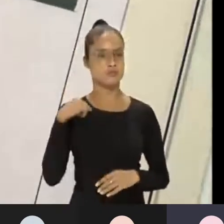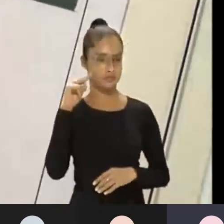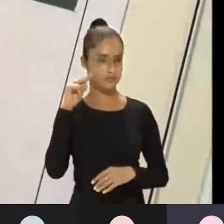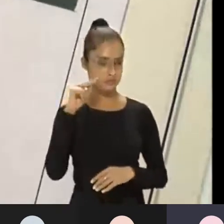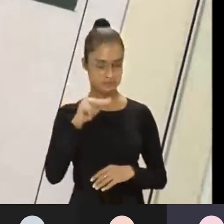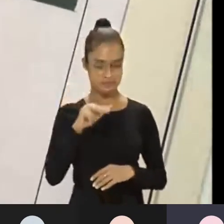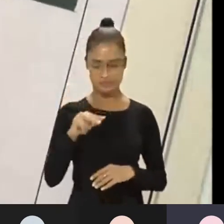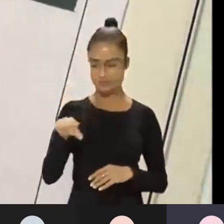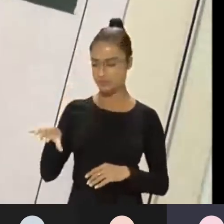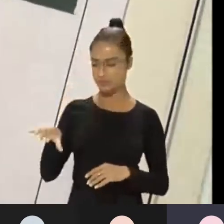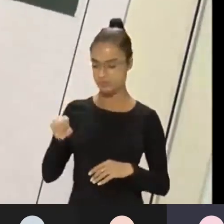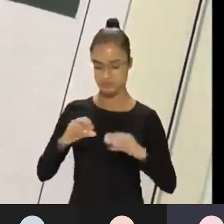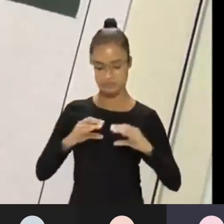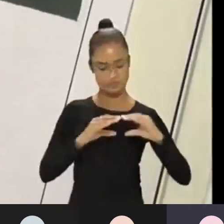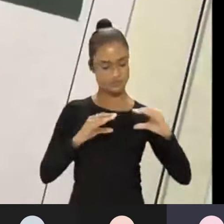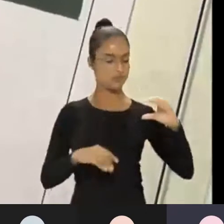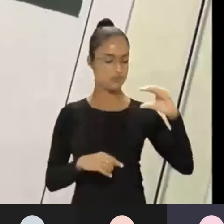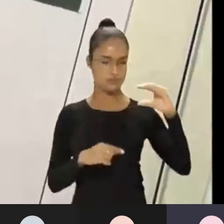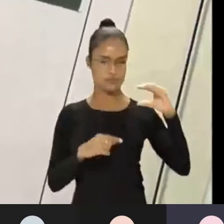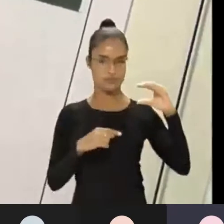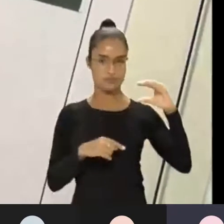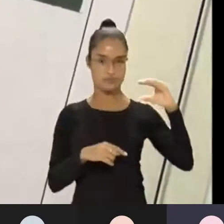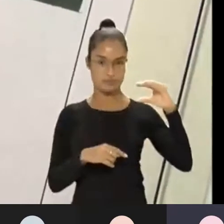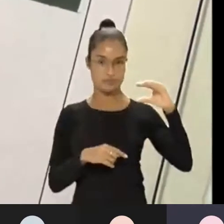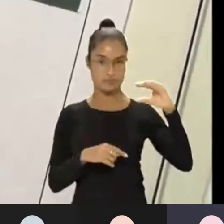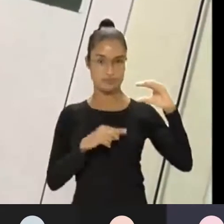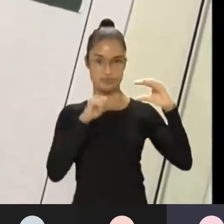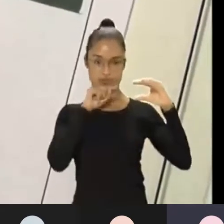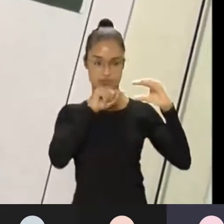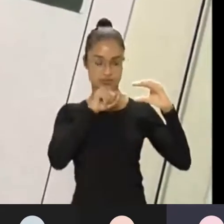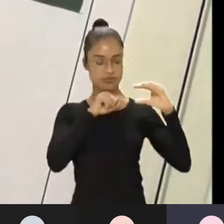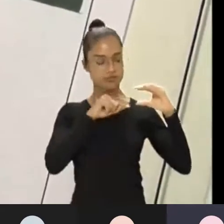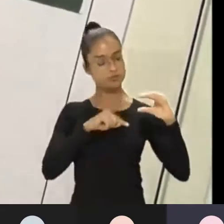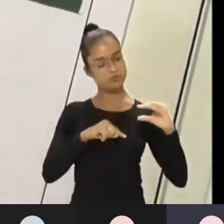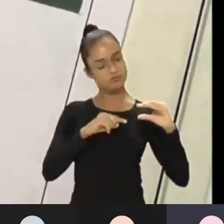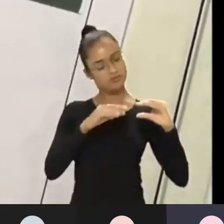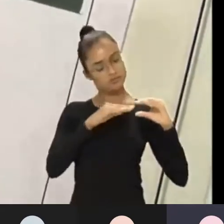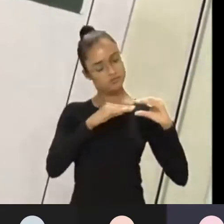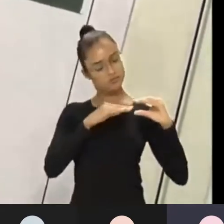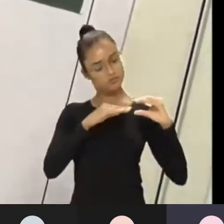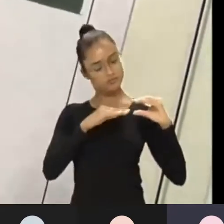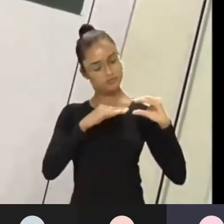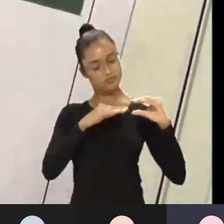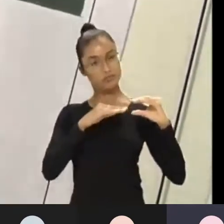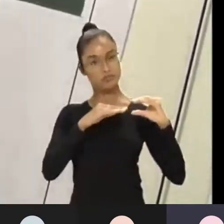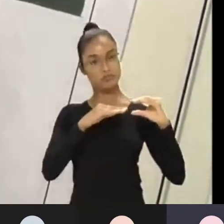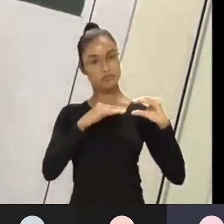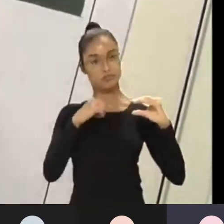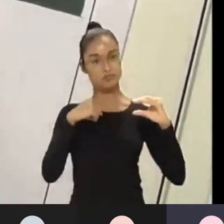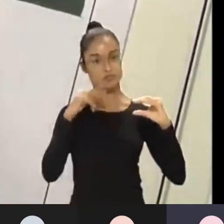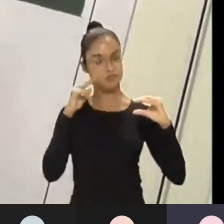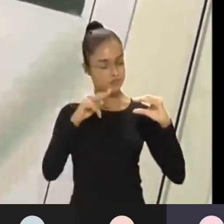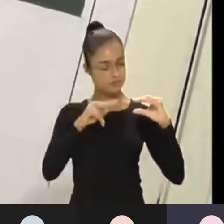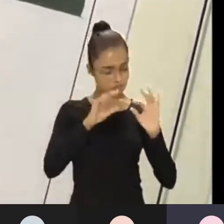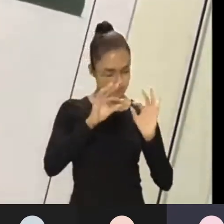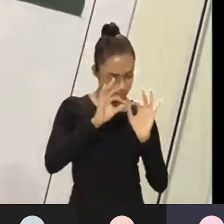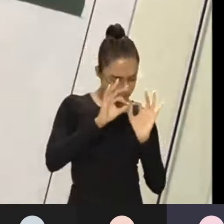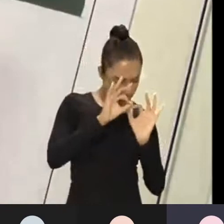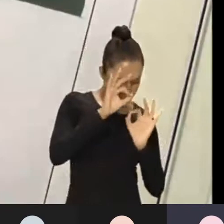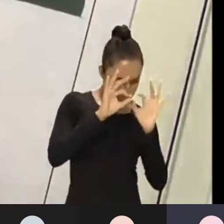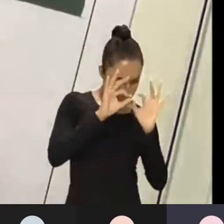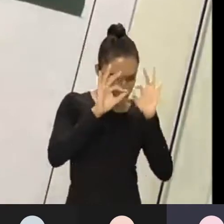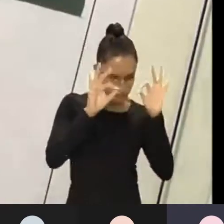foi selecionado para ser possível mostrar na Câmara de Documentos, na qual você tira as medidas reais. Se for um